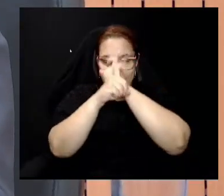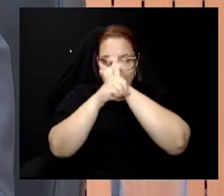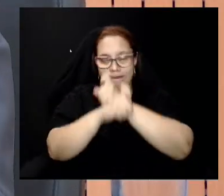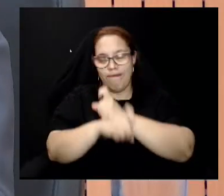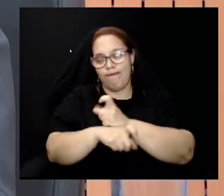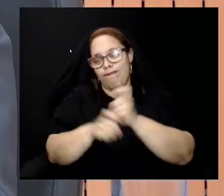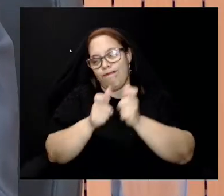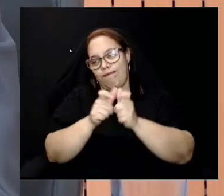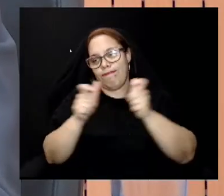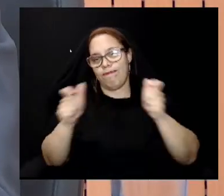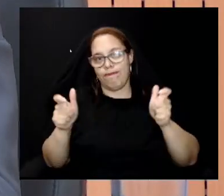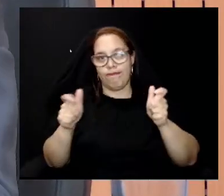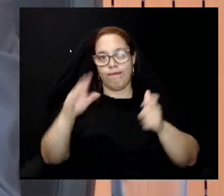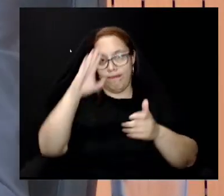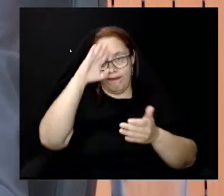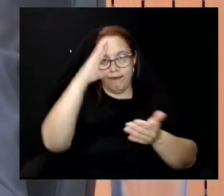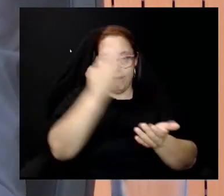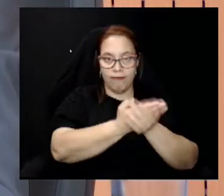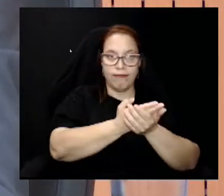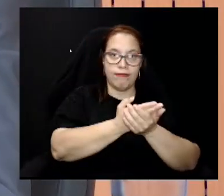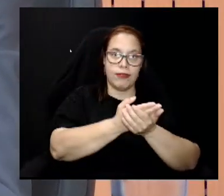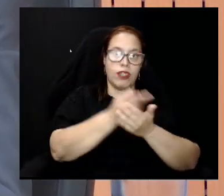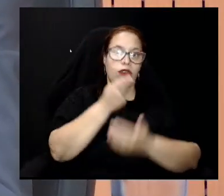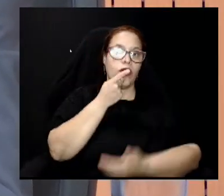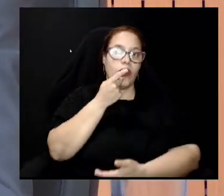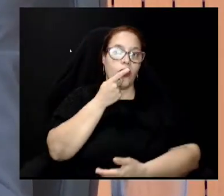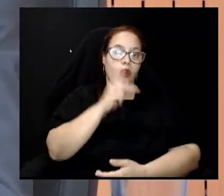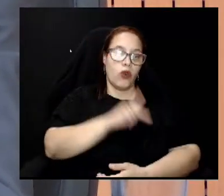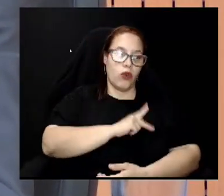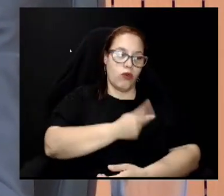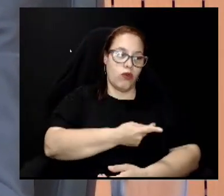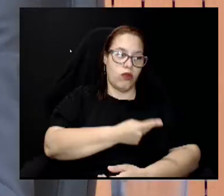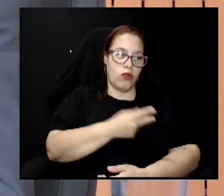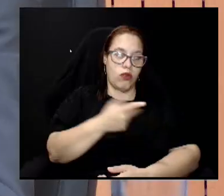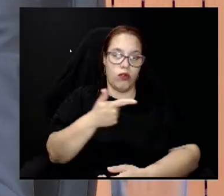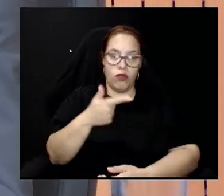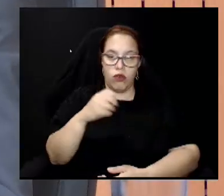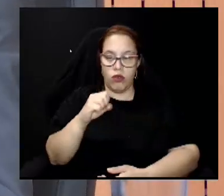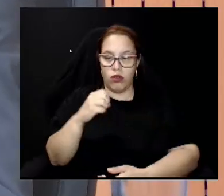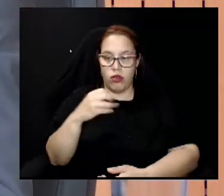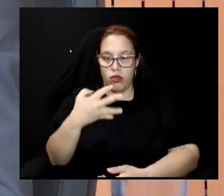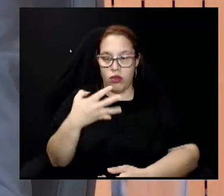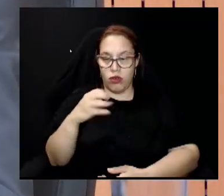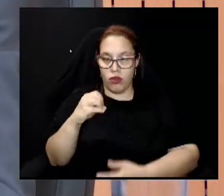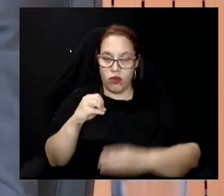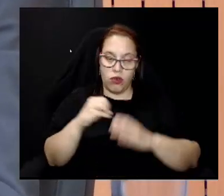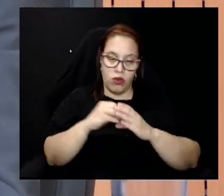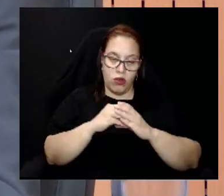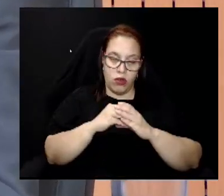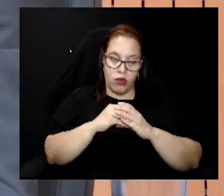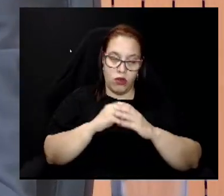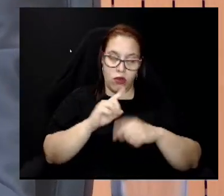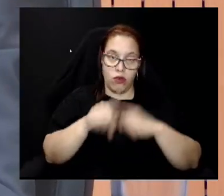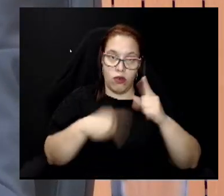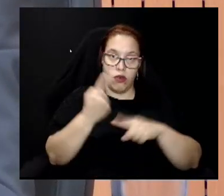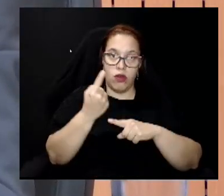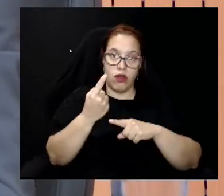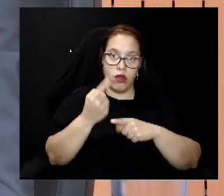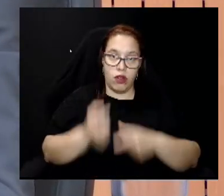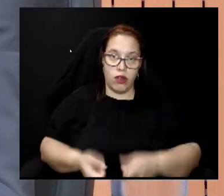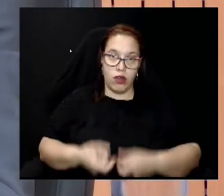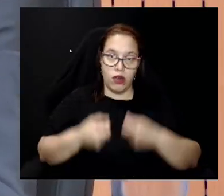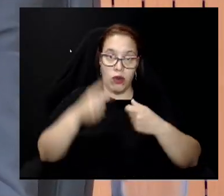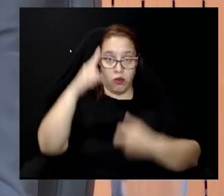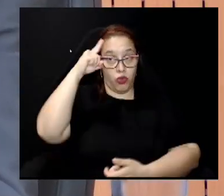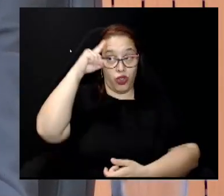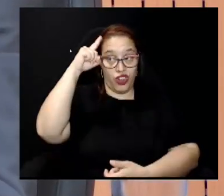gente acredita que talvez a gente faça, Paulo, cerca de 20 a 40 células potencialmente carcinogênicas por dia. E o